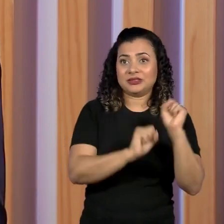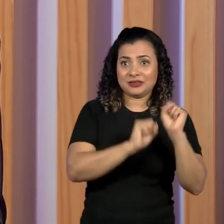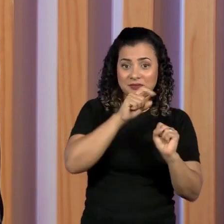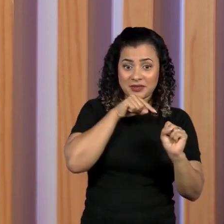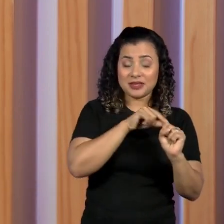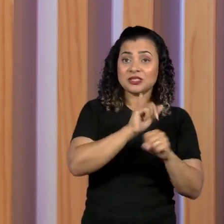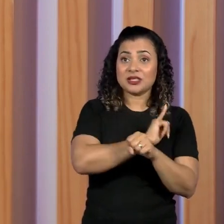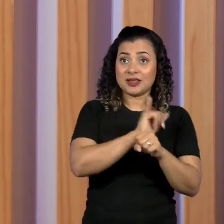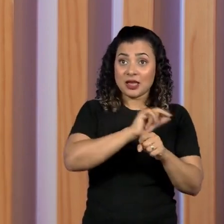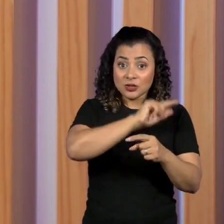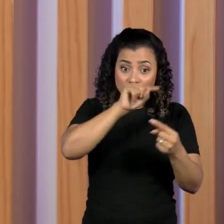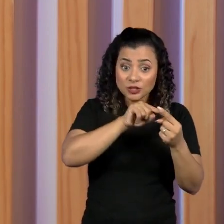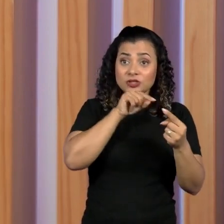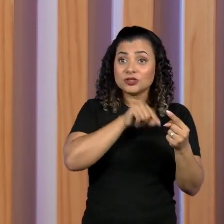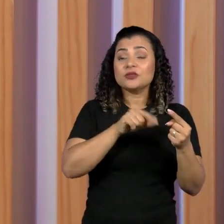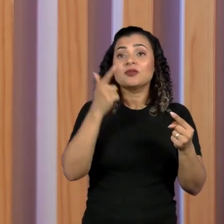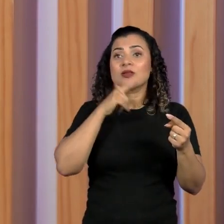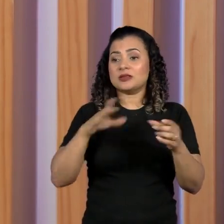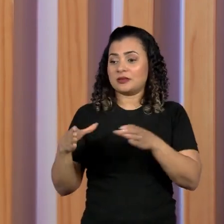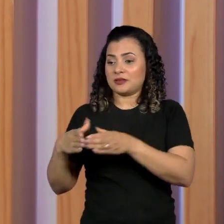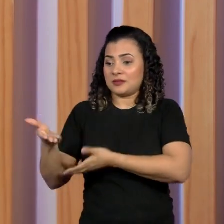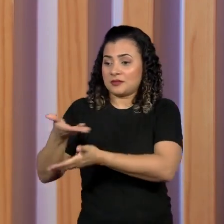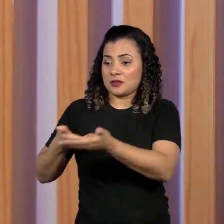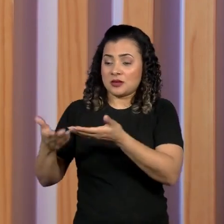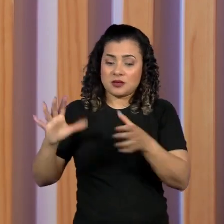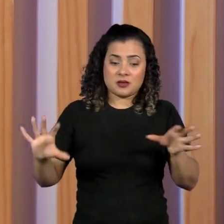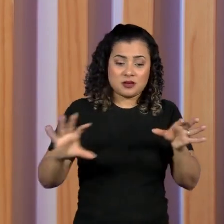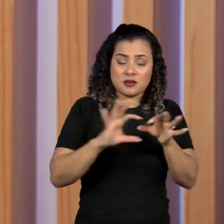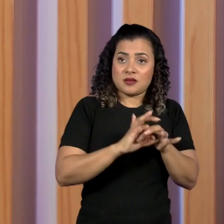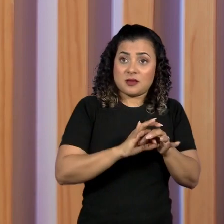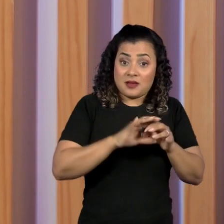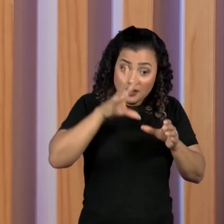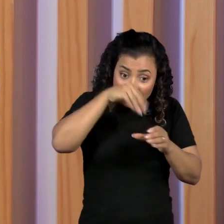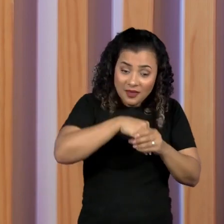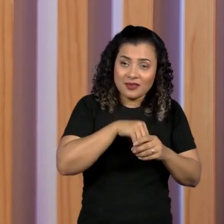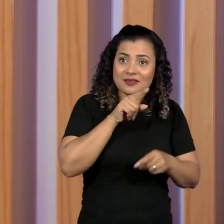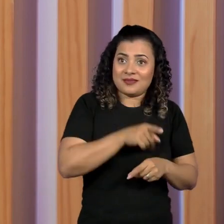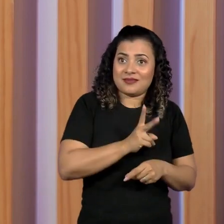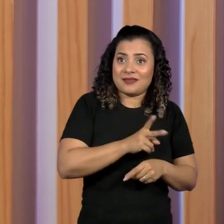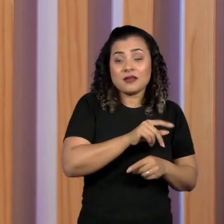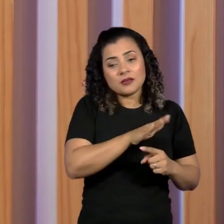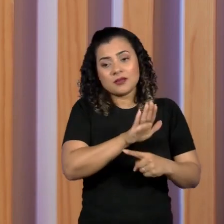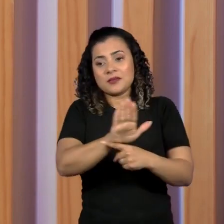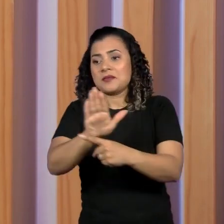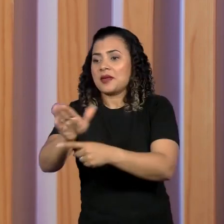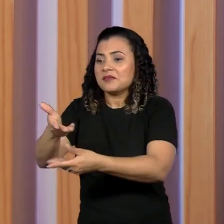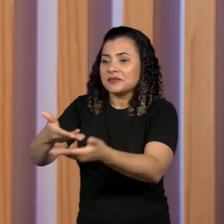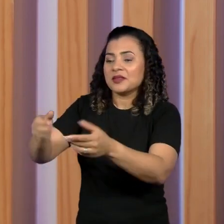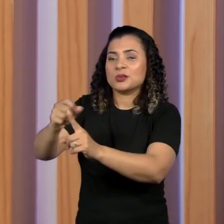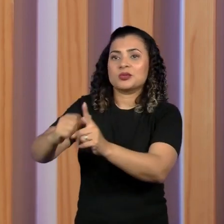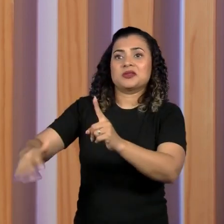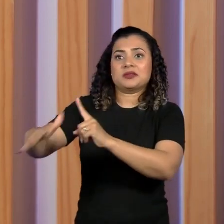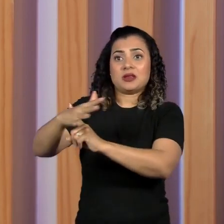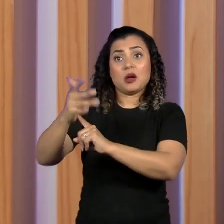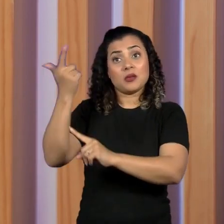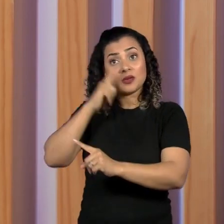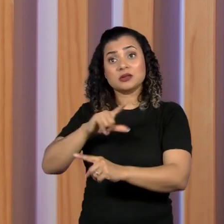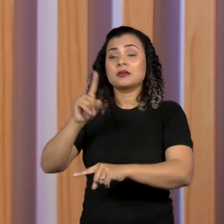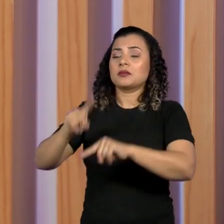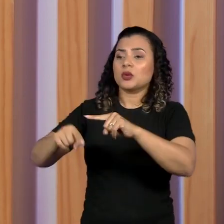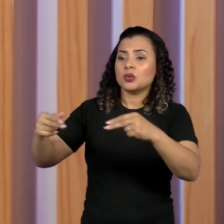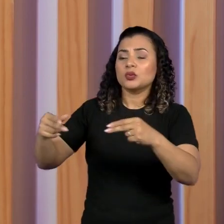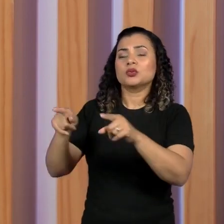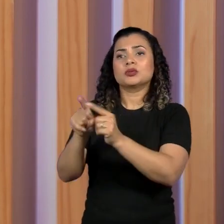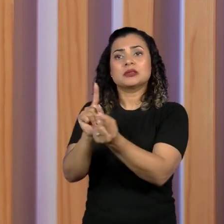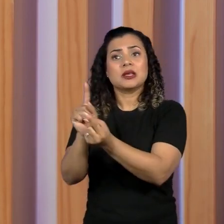cooperativa para trazer um pouco mais de humanismo aí para a companhia. E a cooperativa consegue atender com produtos e serviços que